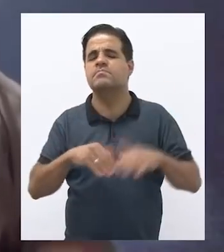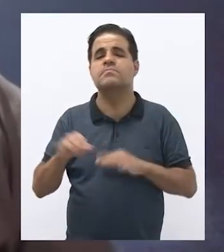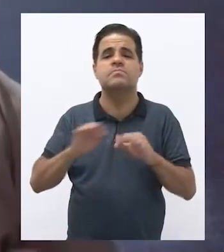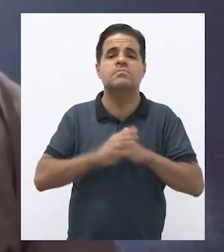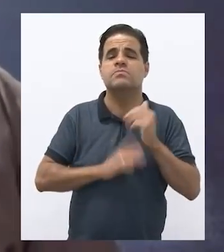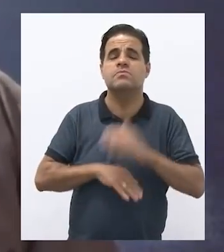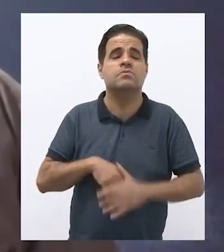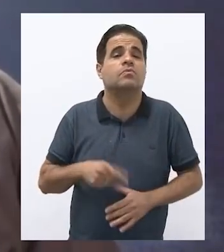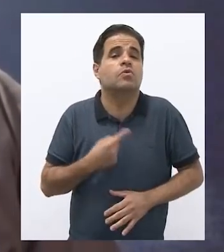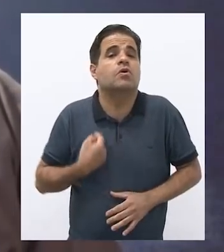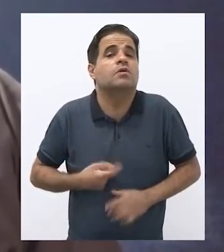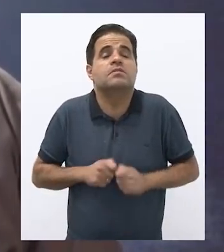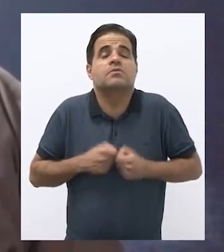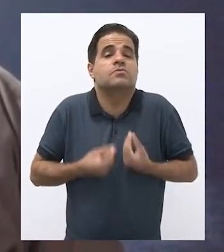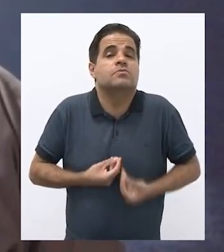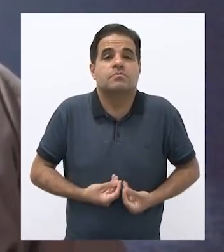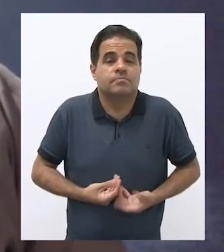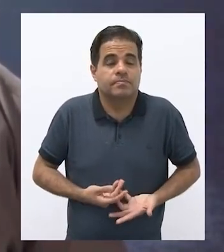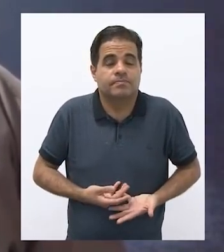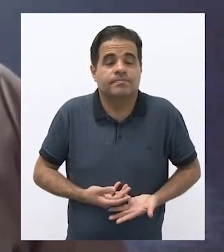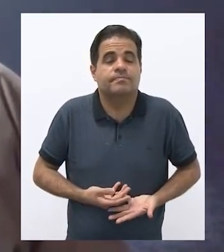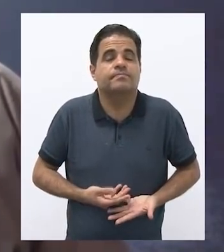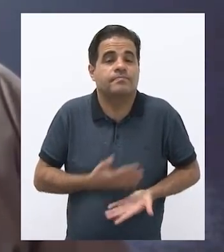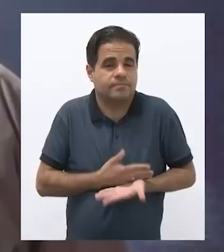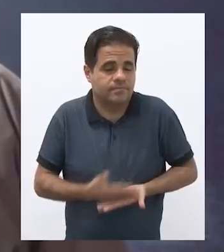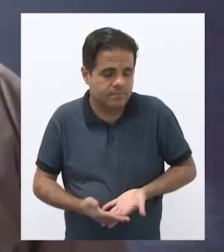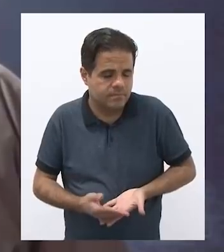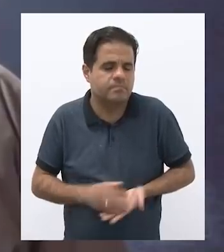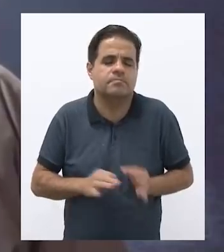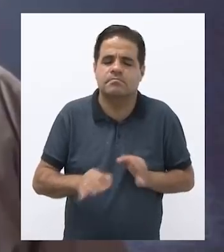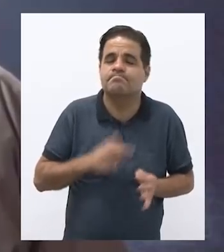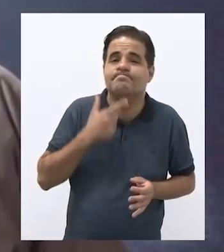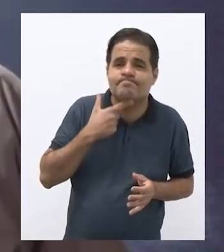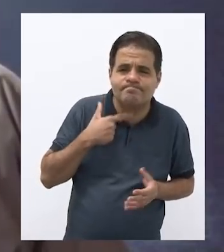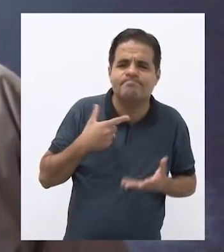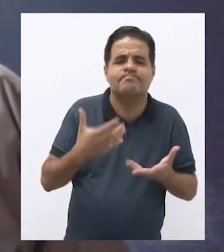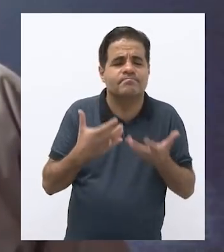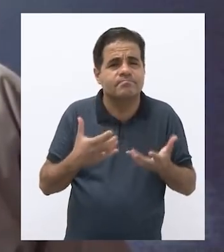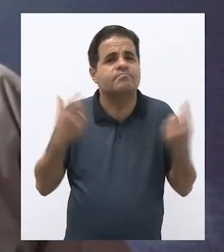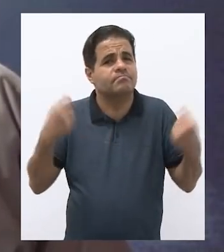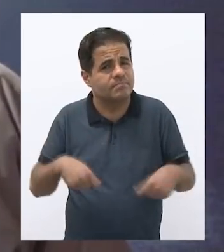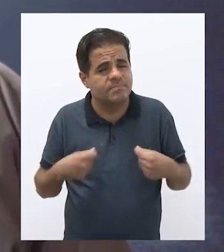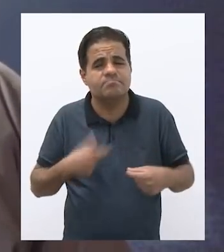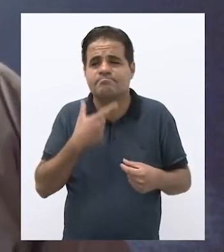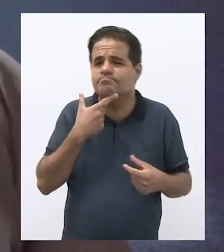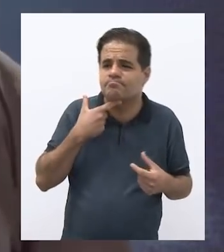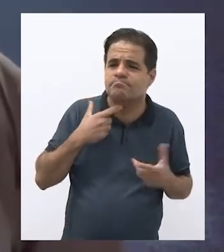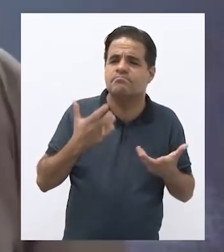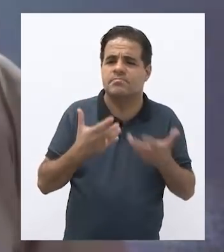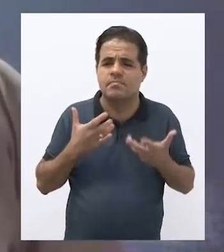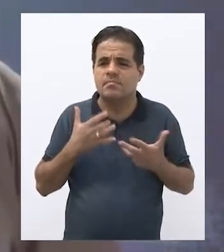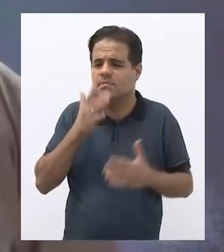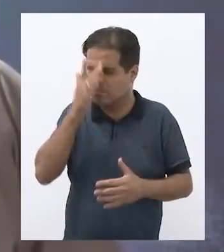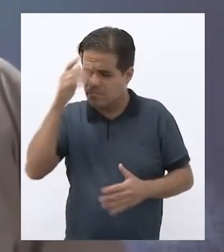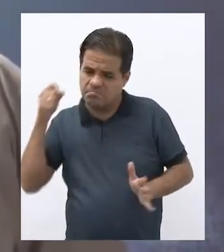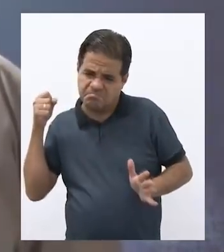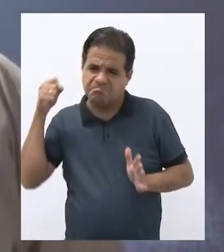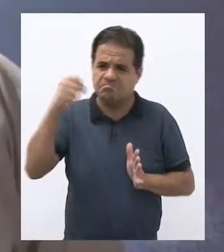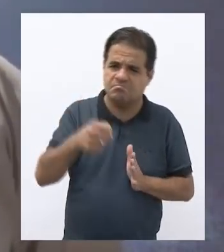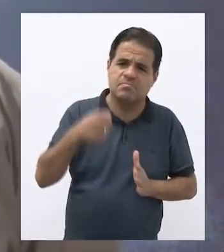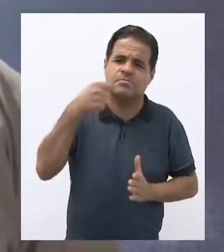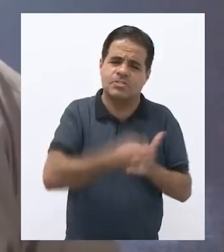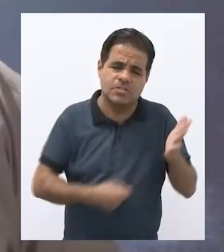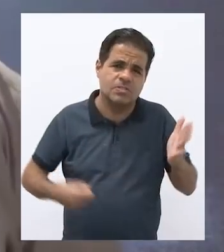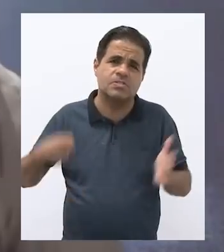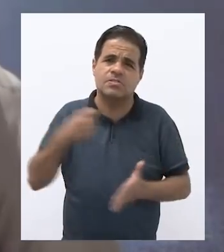prático, como é que a gente faz isso? A gente começa resolvendo isso com vontade. Né? Alguém tem que ter vontade de